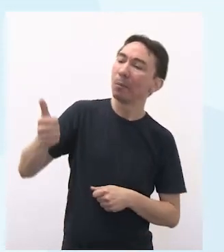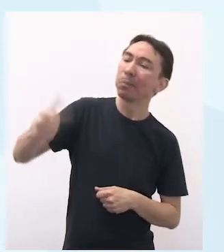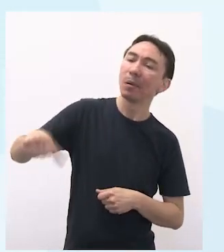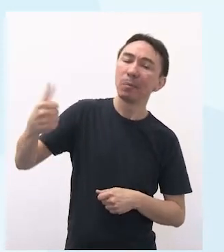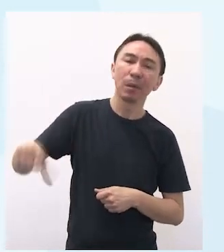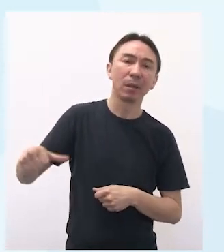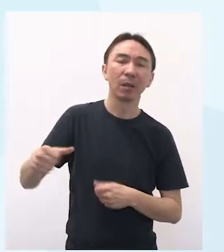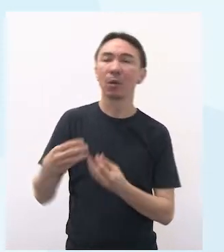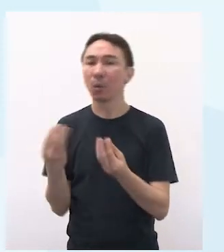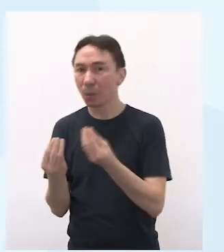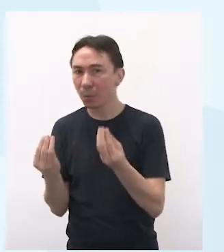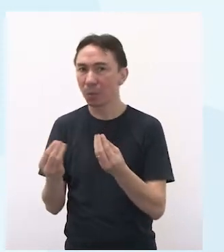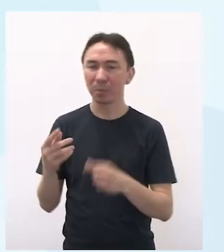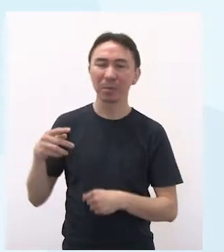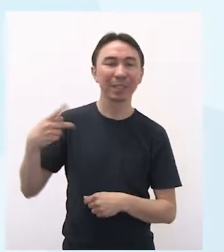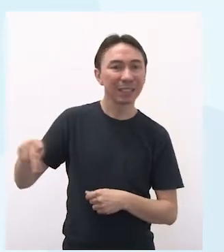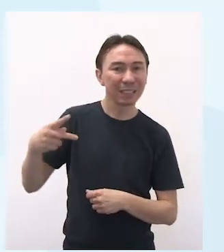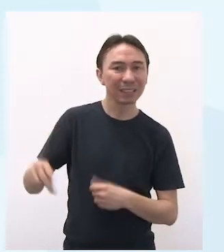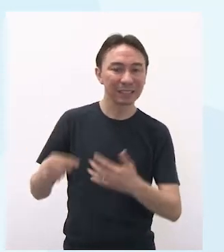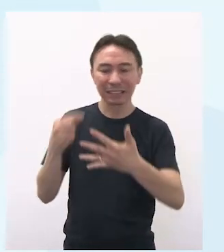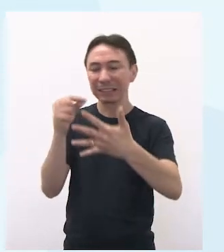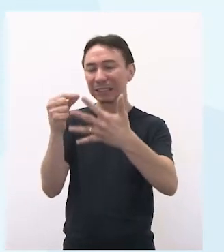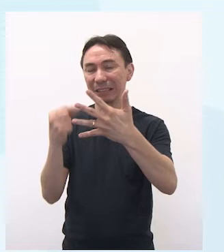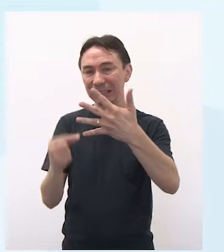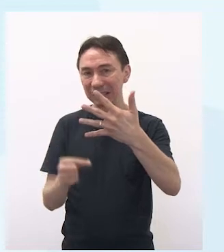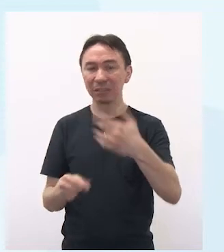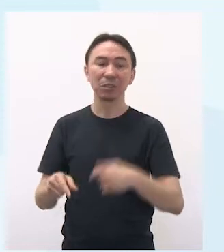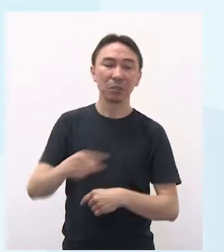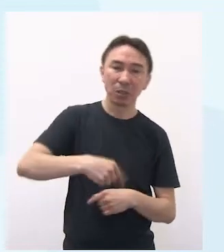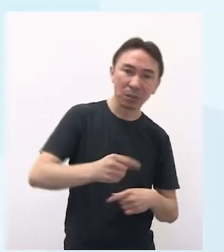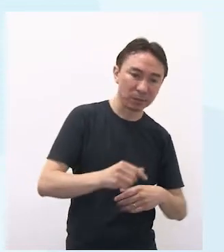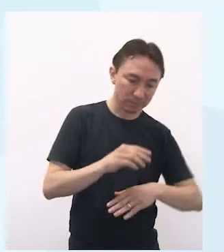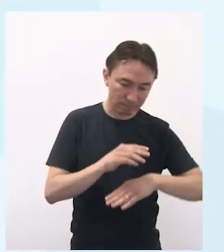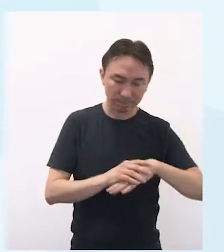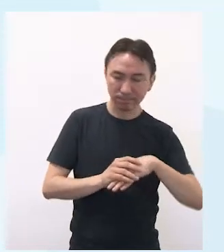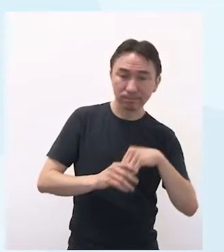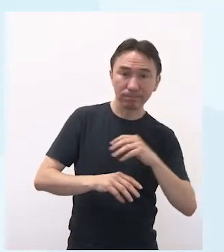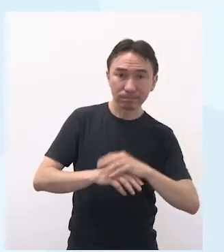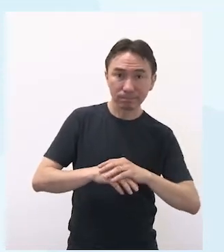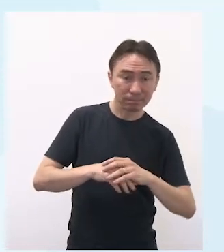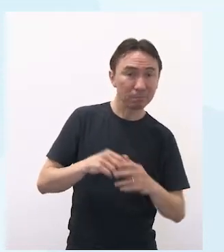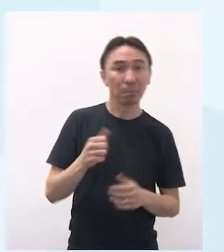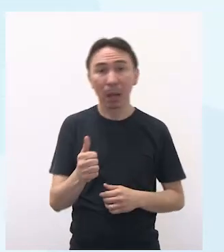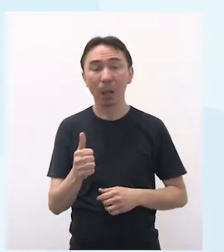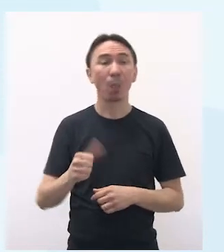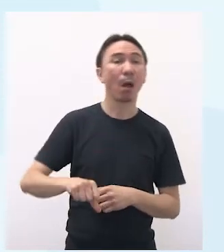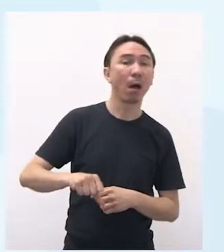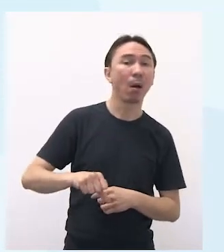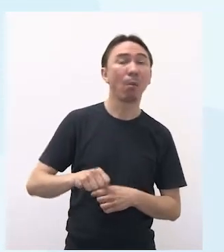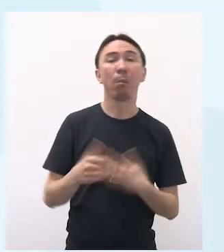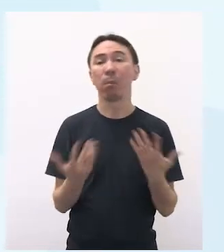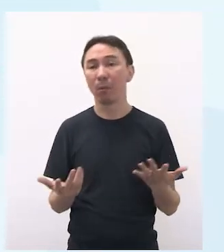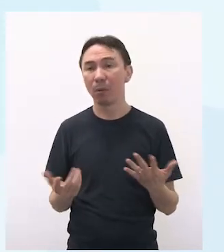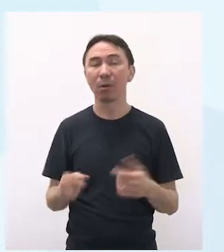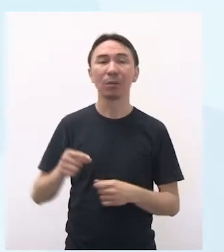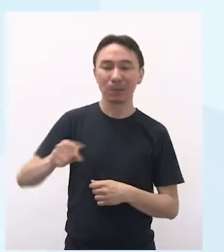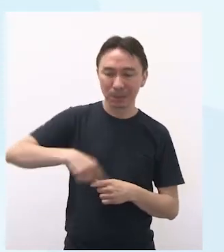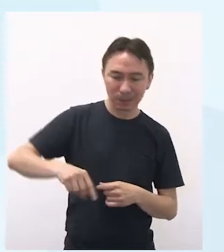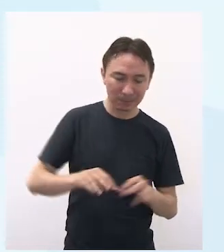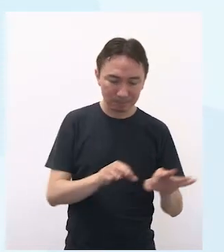se encontra, em relação da nossa prática, e quais são as intervenções, quais são as nossas